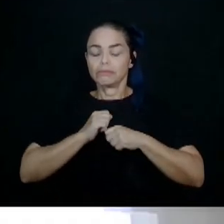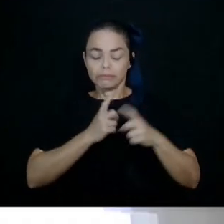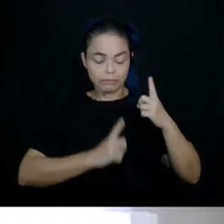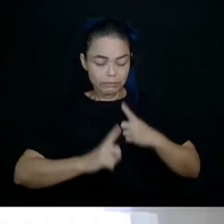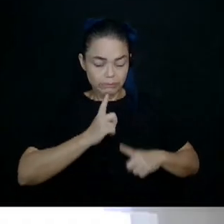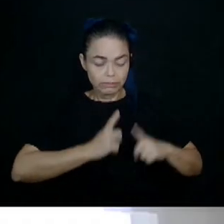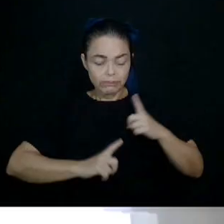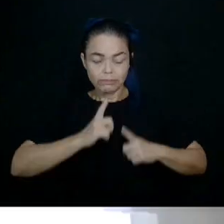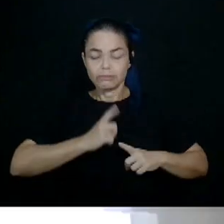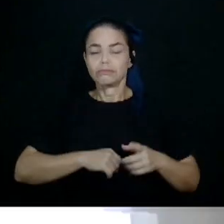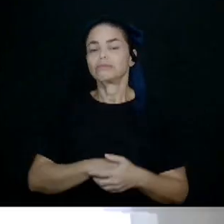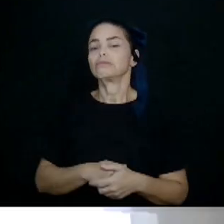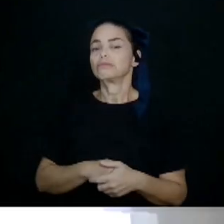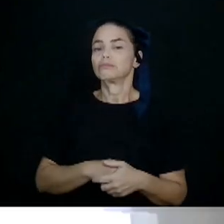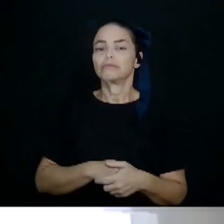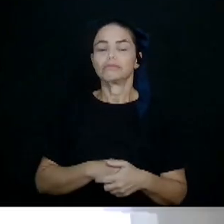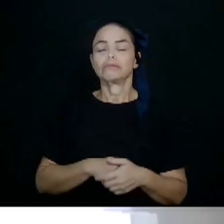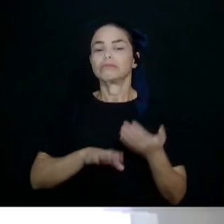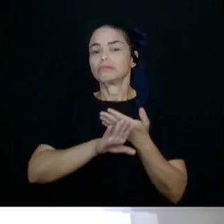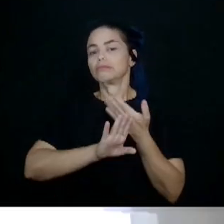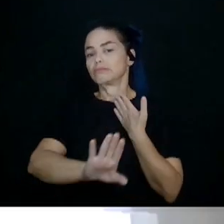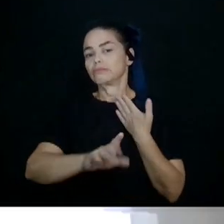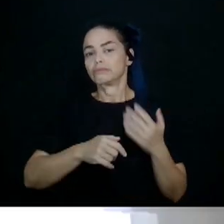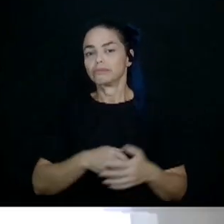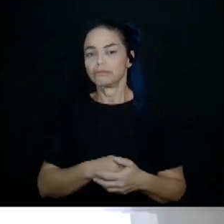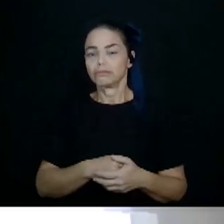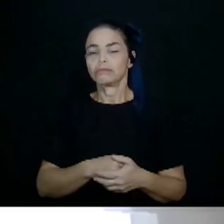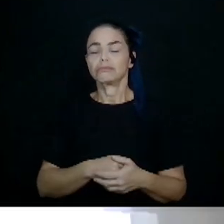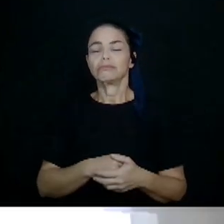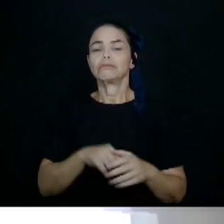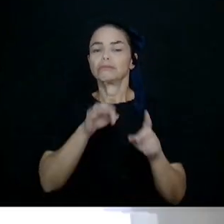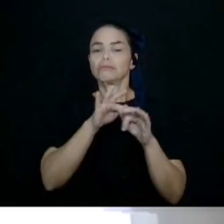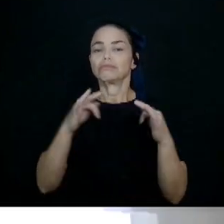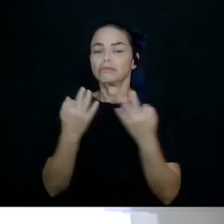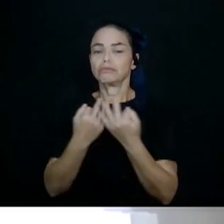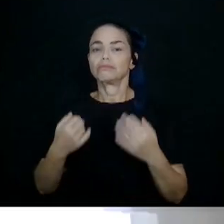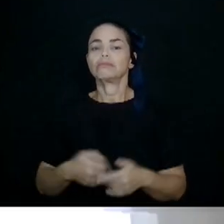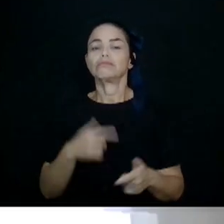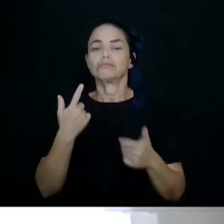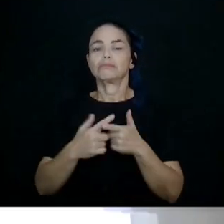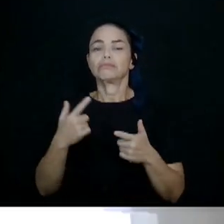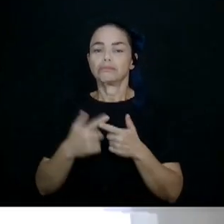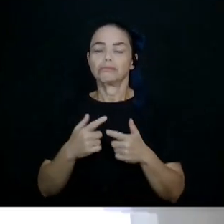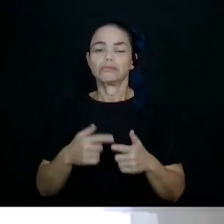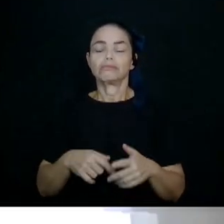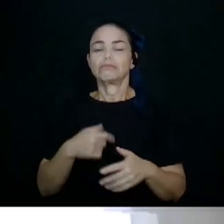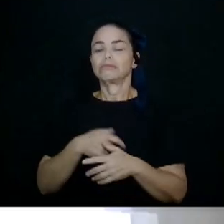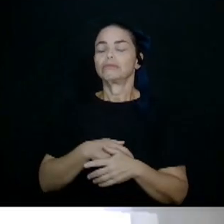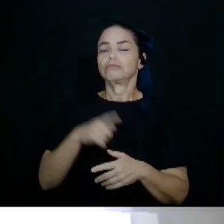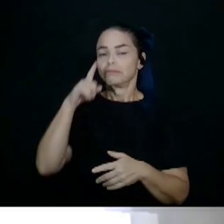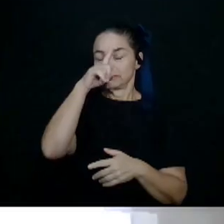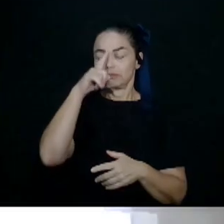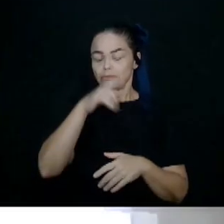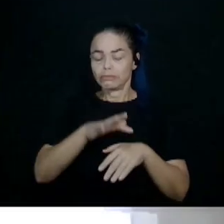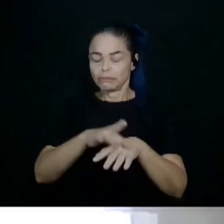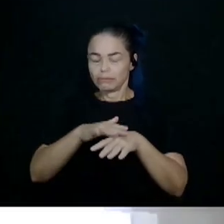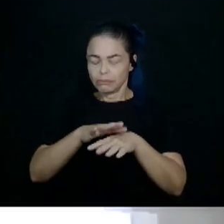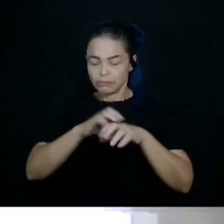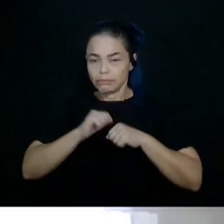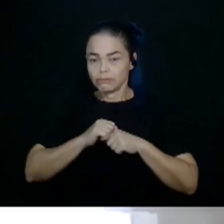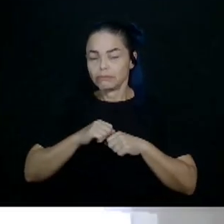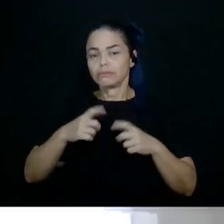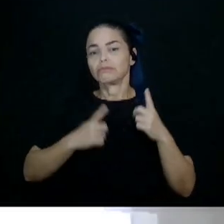né? O afastamento muitas vezes do núcleo familiar, que também acaba sendo um fator de risco para adoecimento, para pioras de quadros